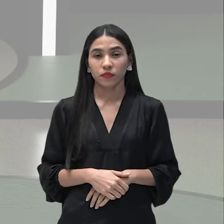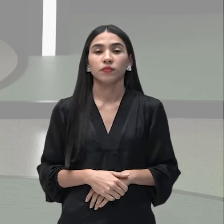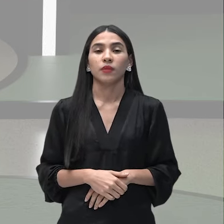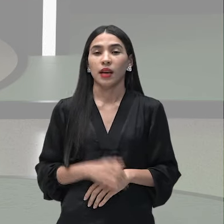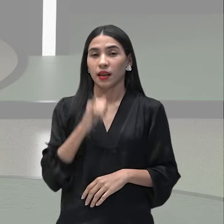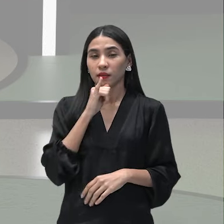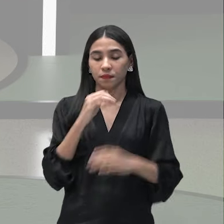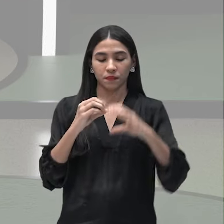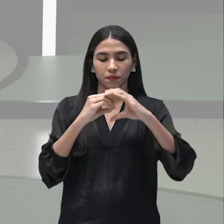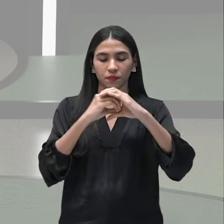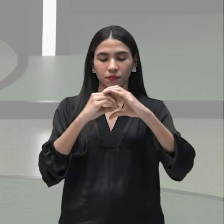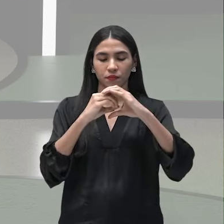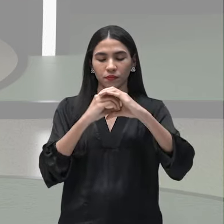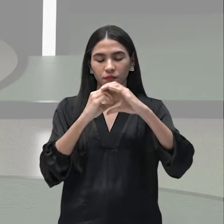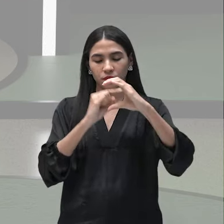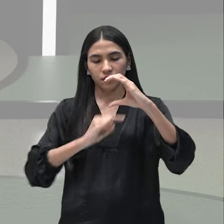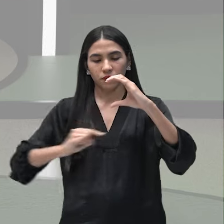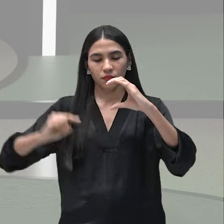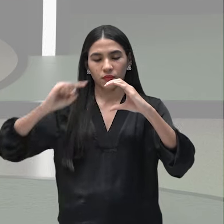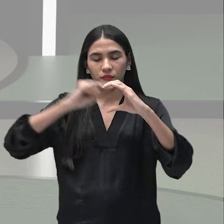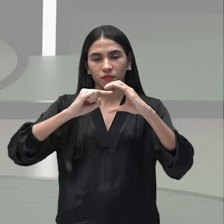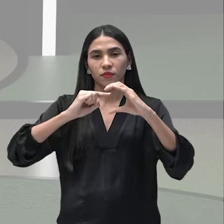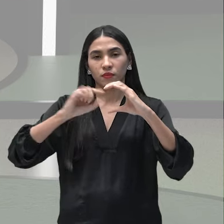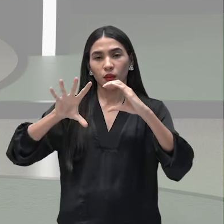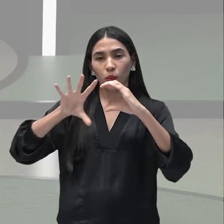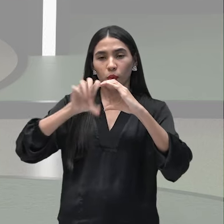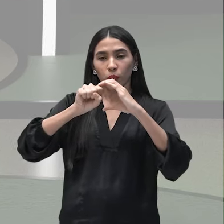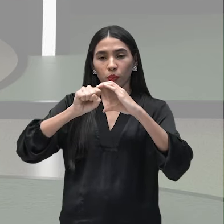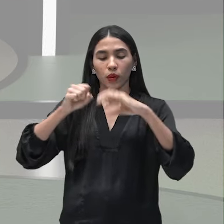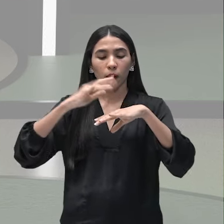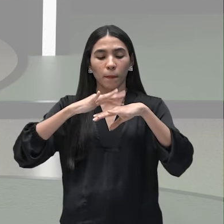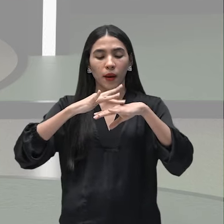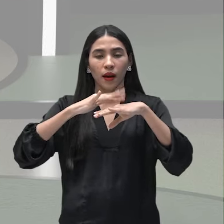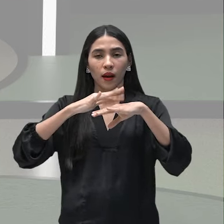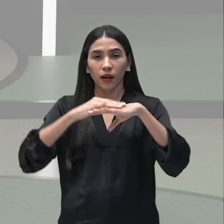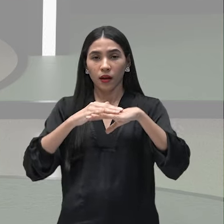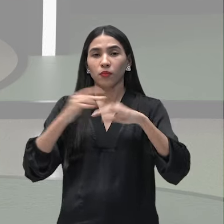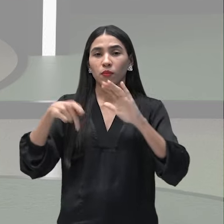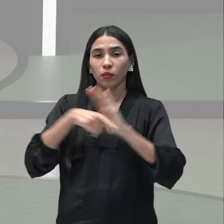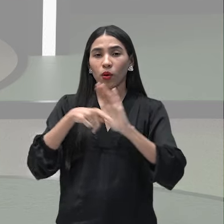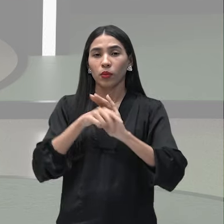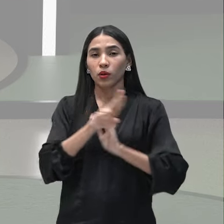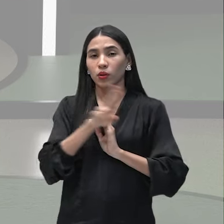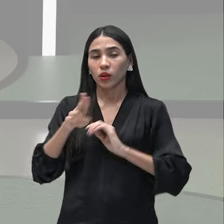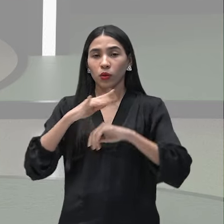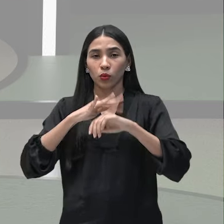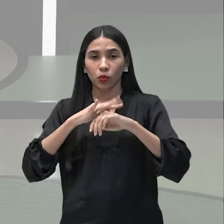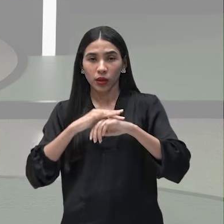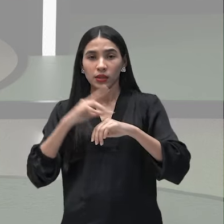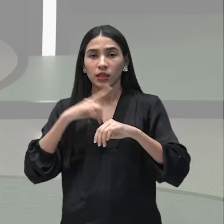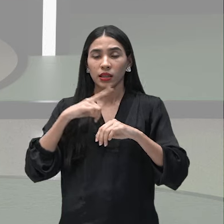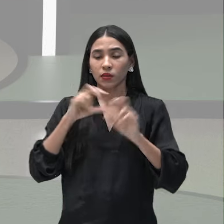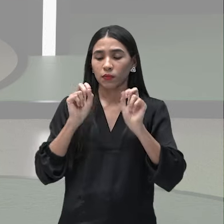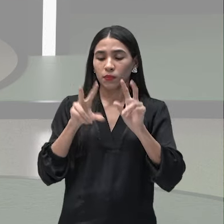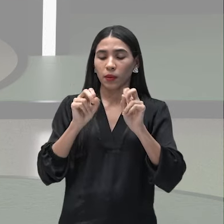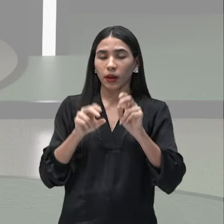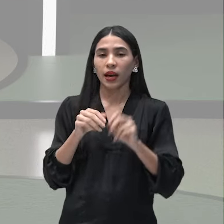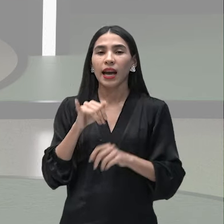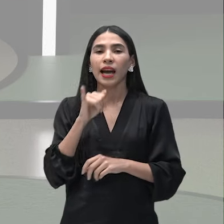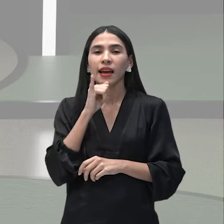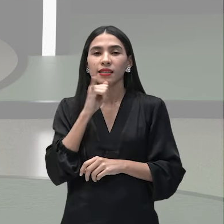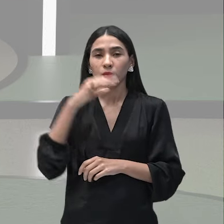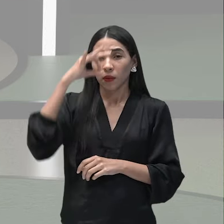célula, né? No organismo, causa doença para aquele organismo. A gente chama doenças relacionadas a vírus como viroses,